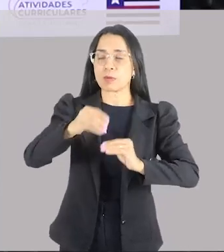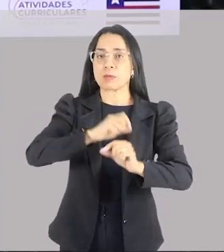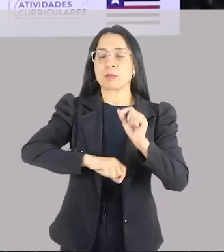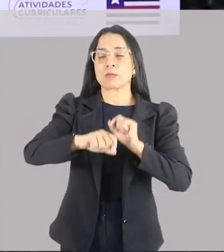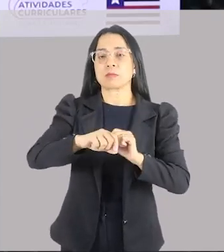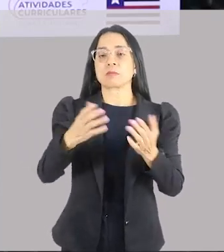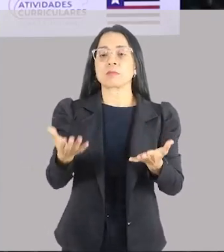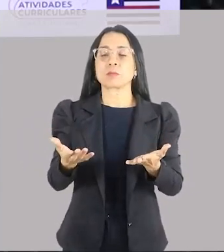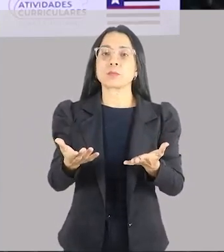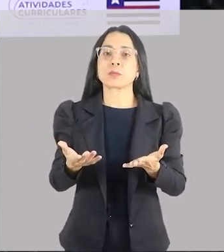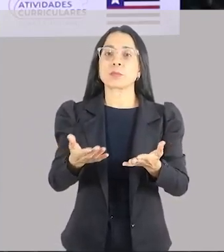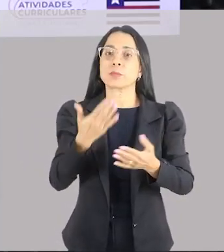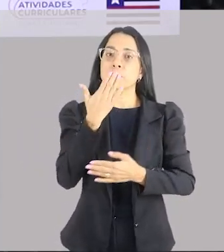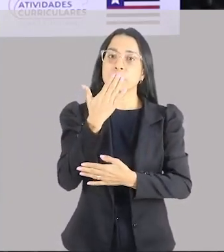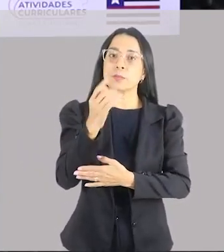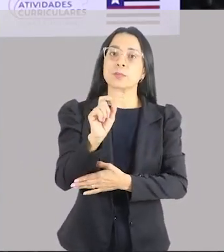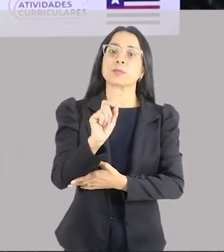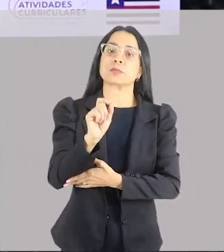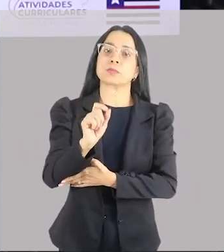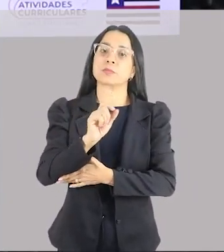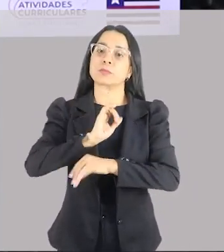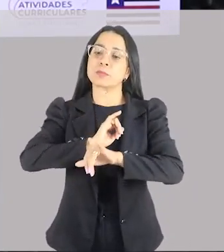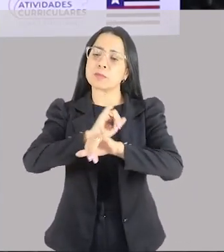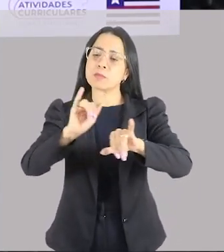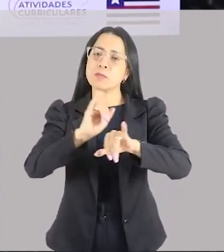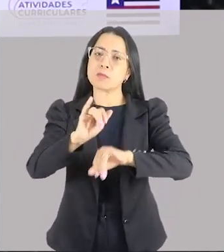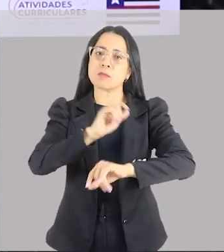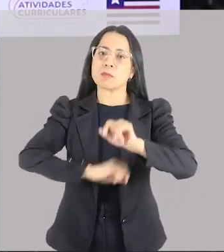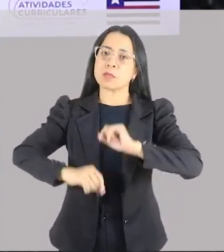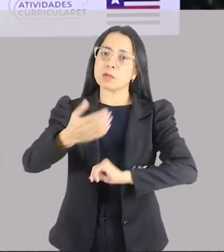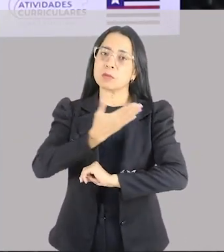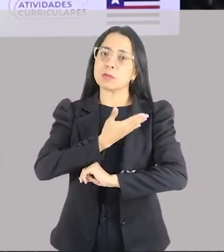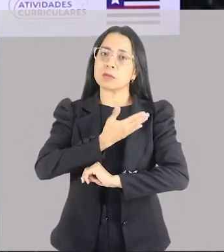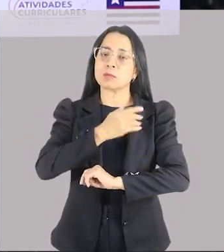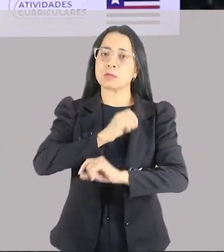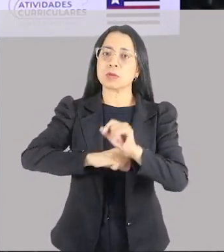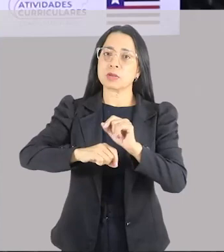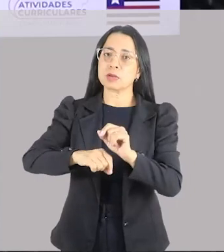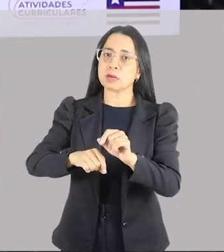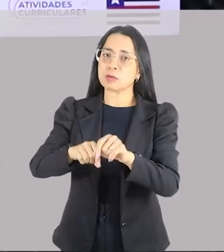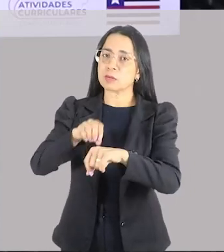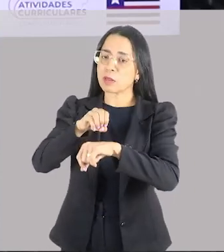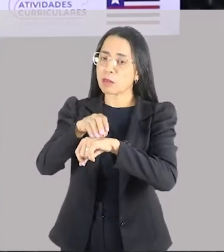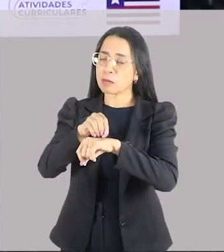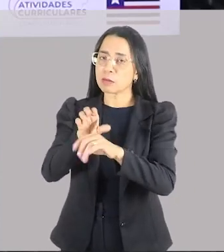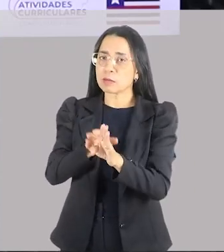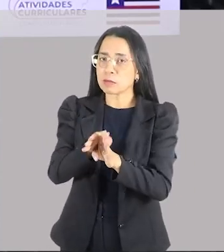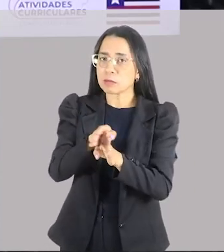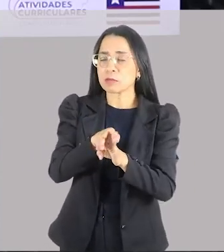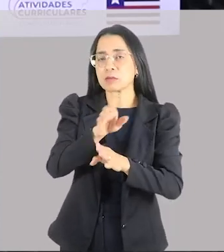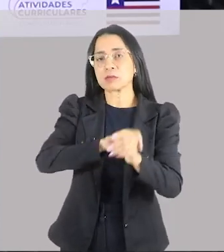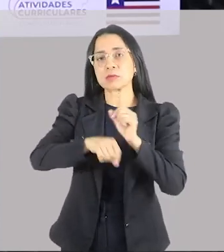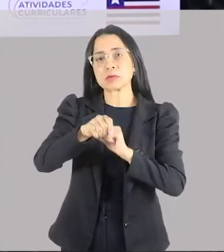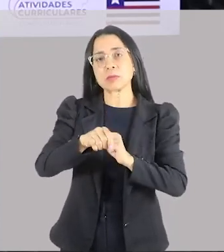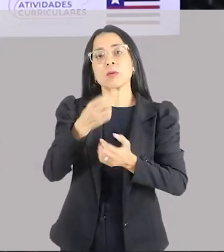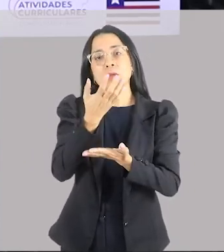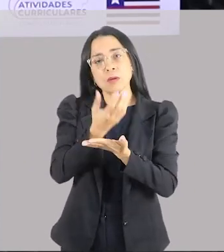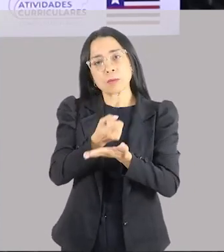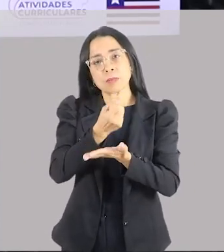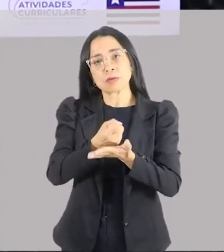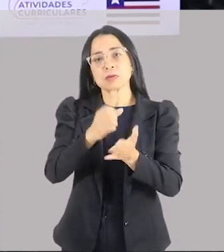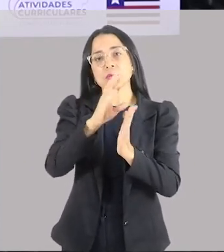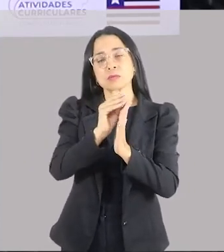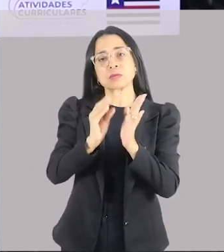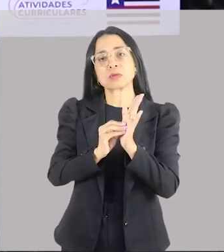complementares. Então eu peço que vocês avisem até os colegas, dê essa dica aí para eles, para que eles possam também baixar os conteúdos, assistirem